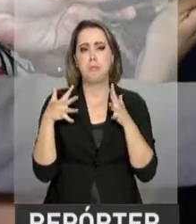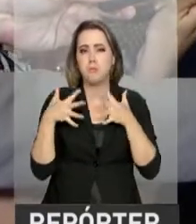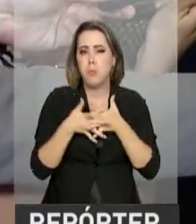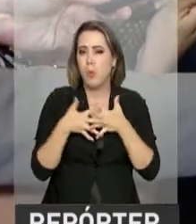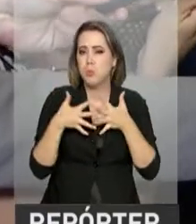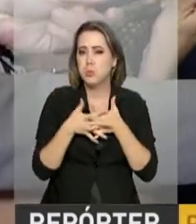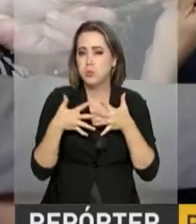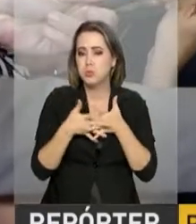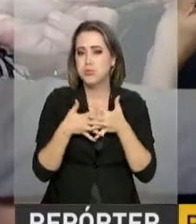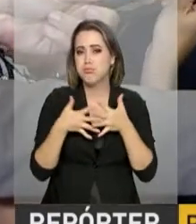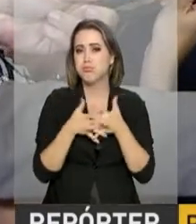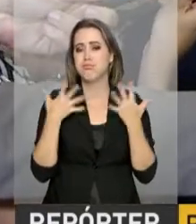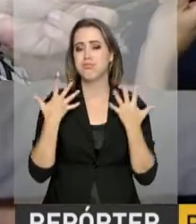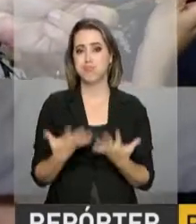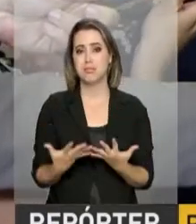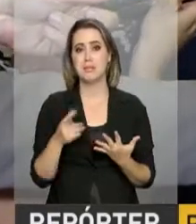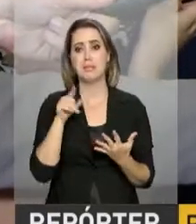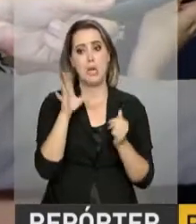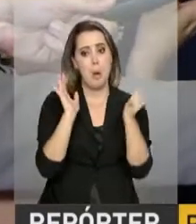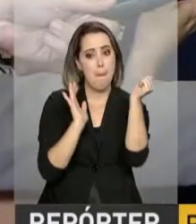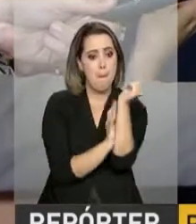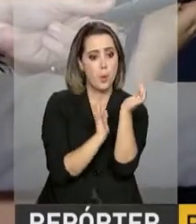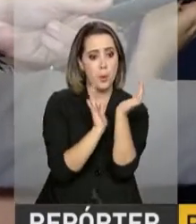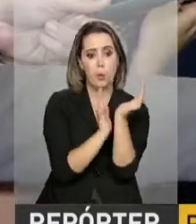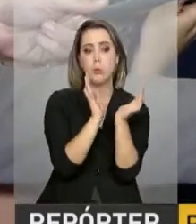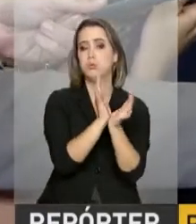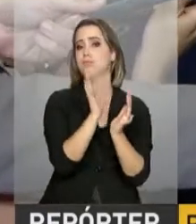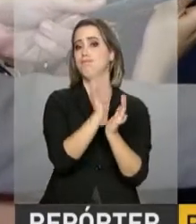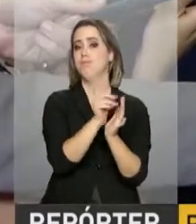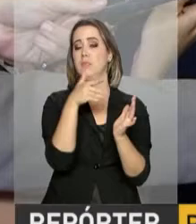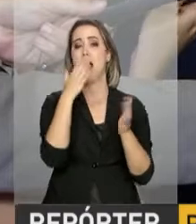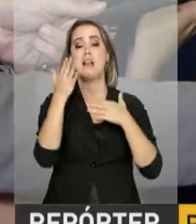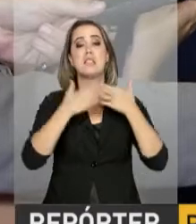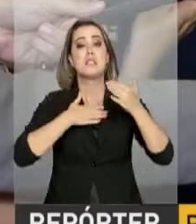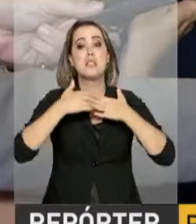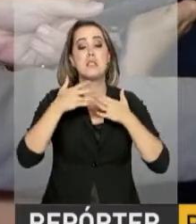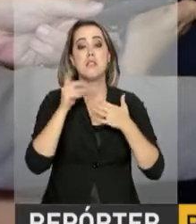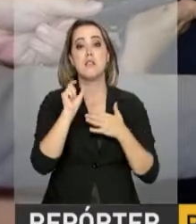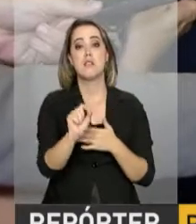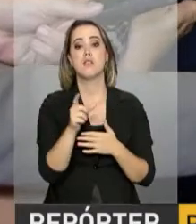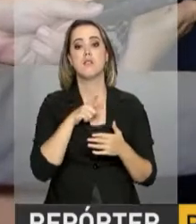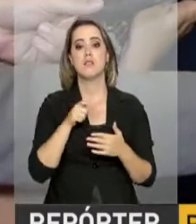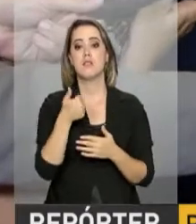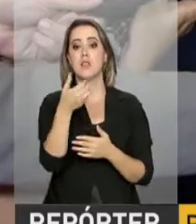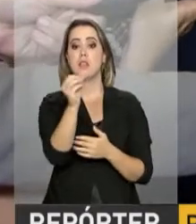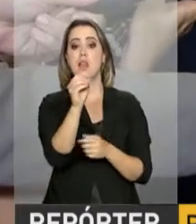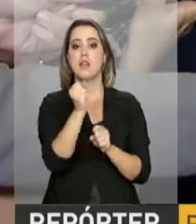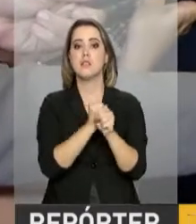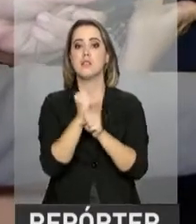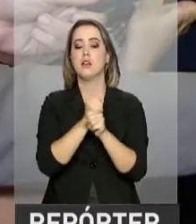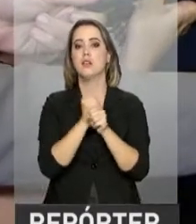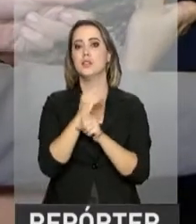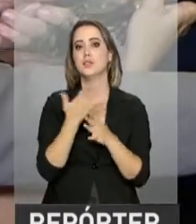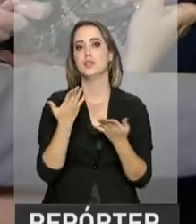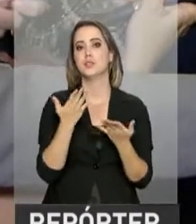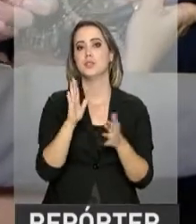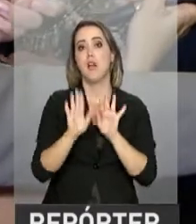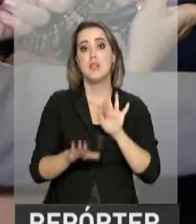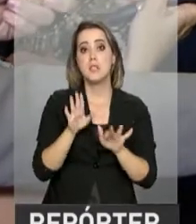a ponto de ser tão burocratizada que, às vezes, uma concessão de rádio vence de 10 em 10 anos. Se